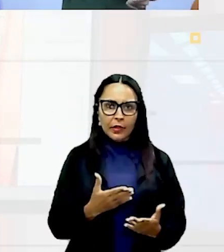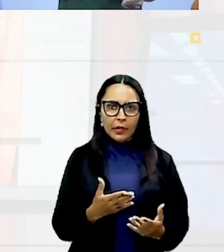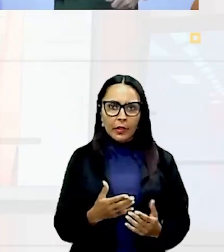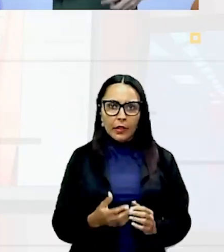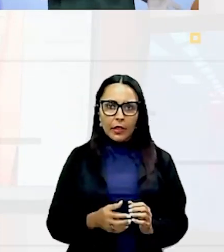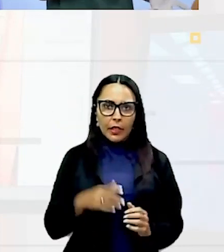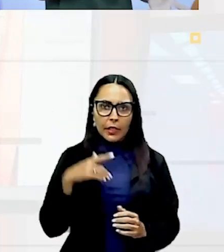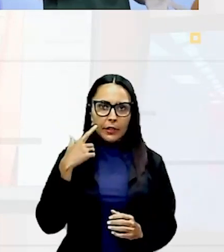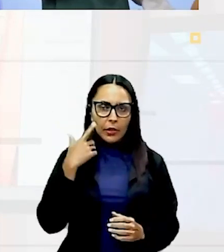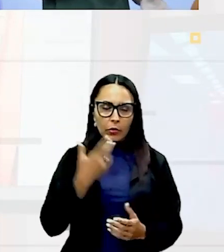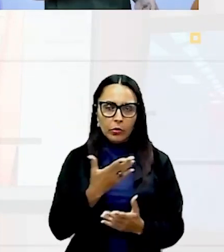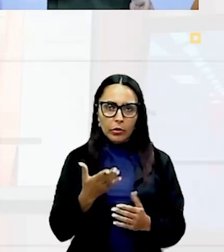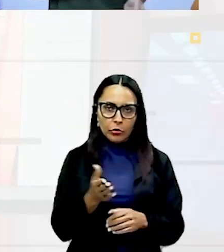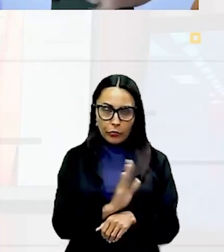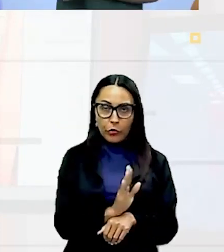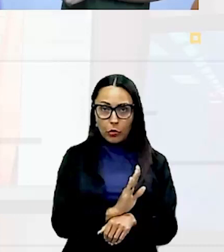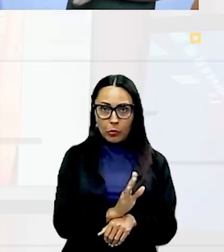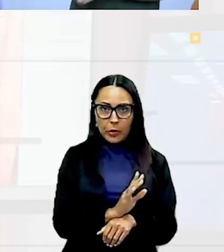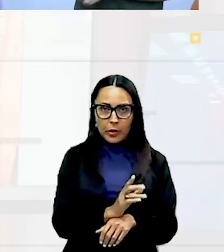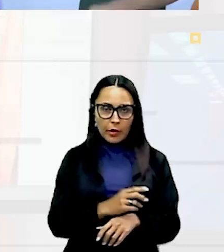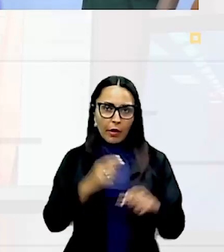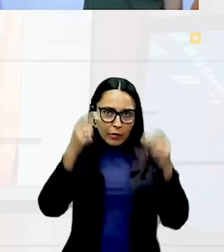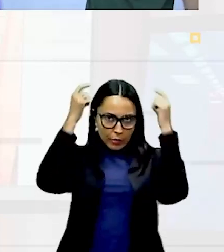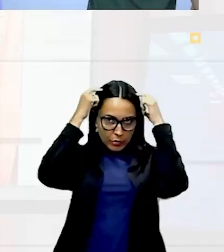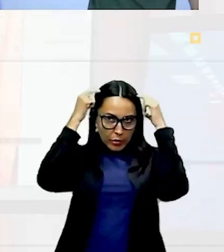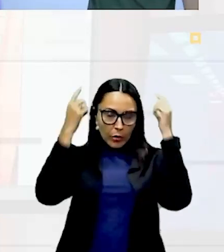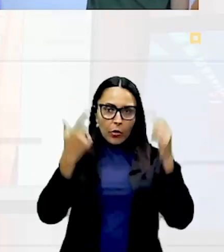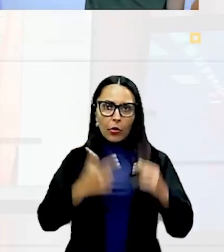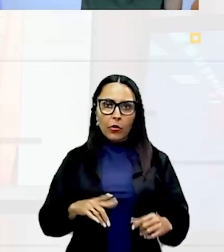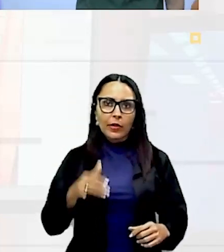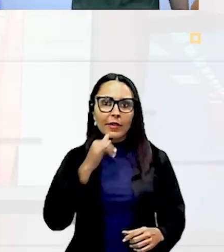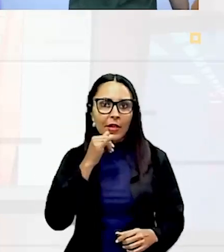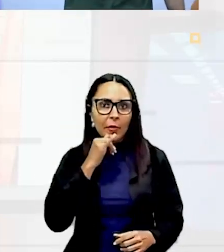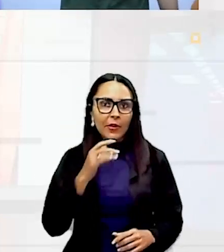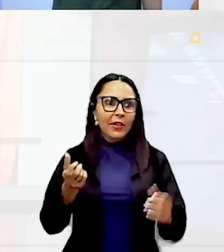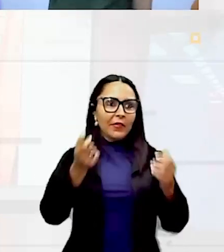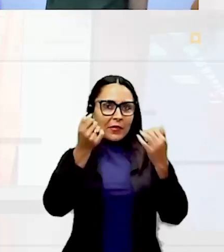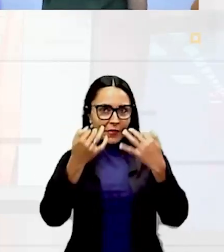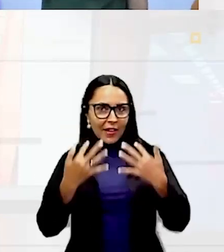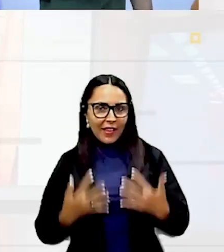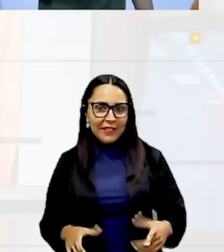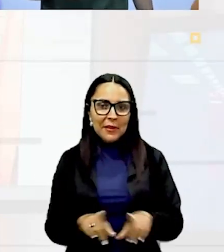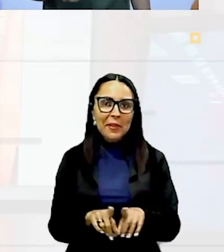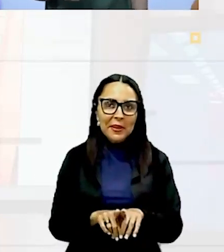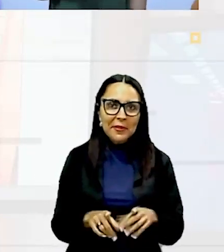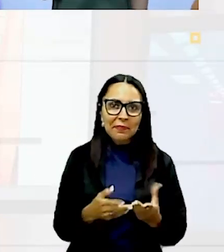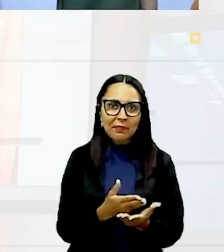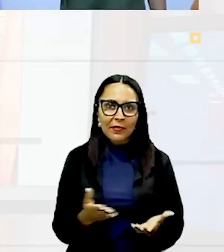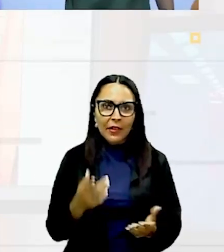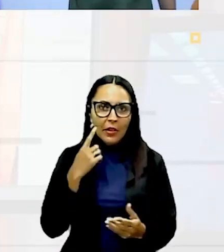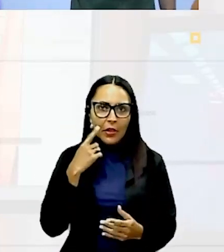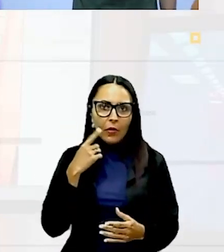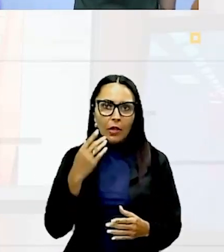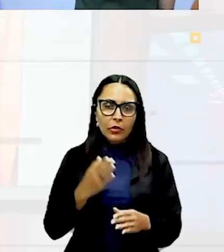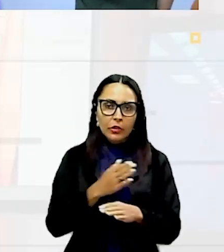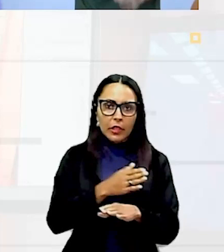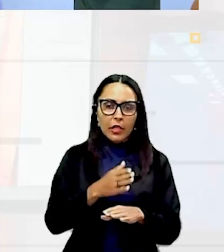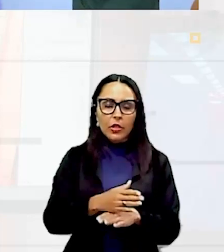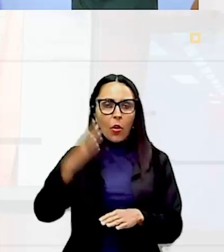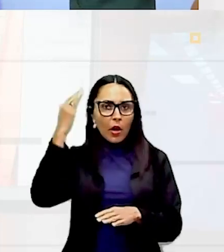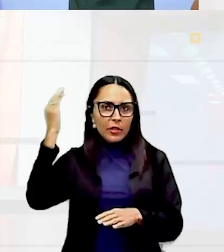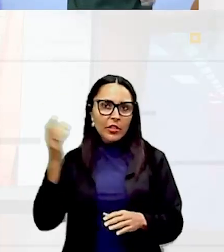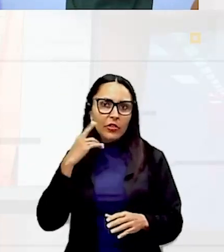antigamente, nos filmes da Disney antigamente. O outro exemplo que eu trouxe, que eu já falei e vou falar bastante sobre ele também, que eu acho a direção artística desse